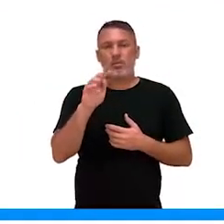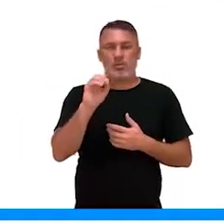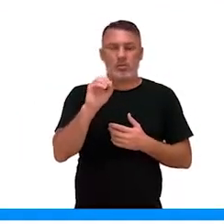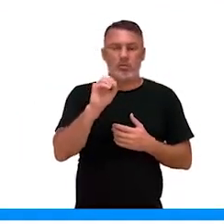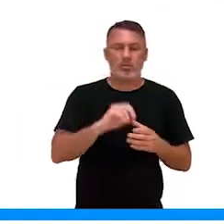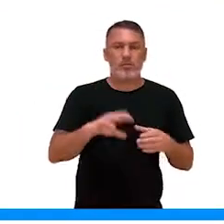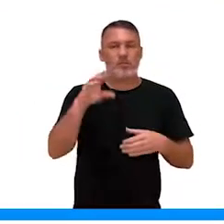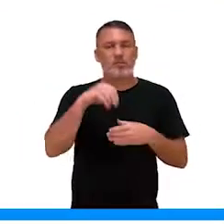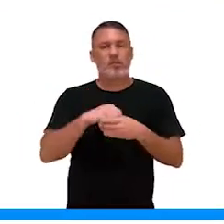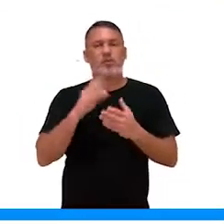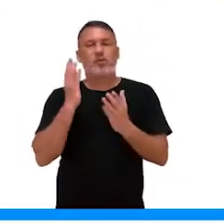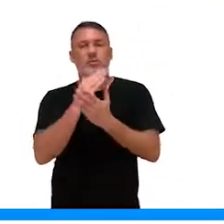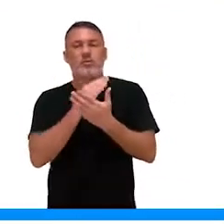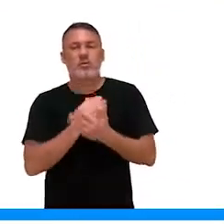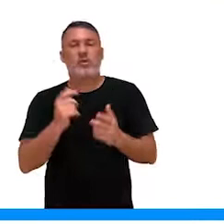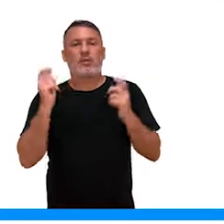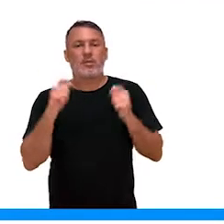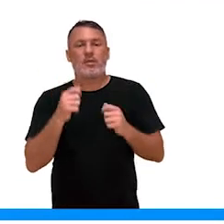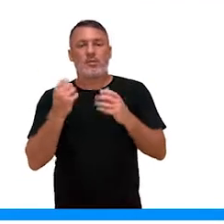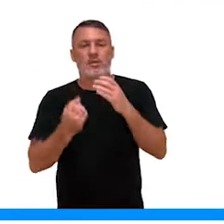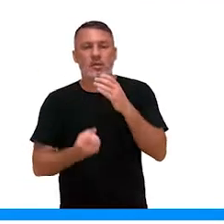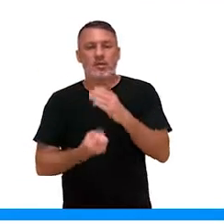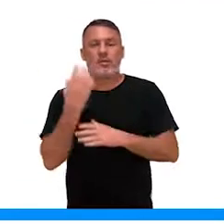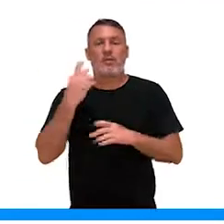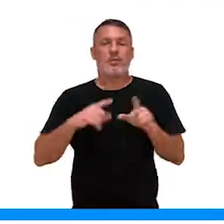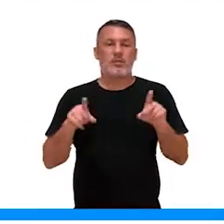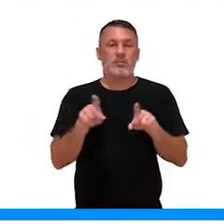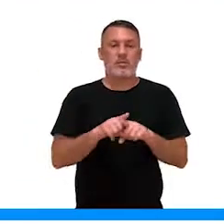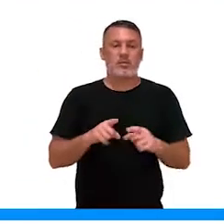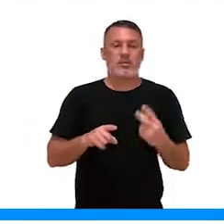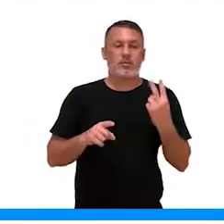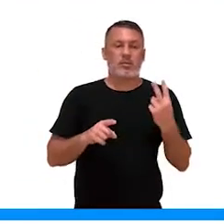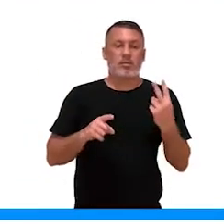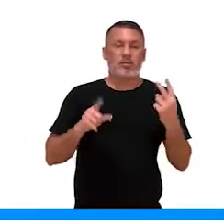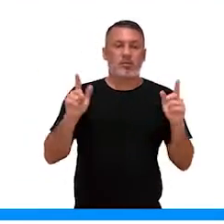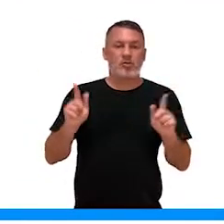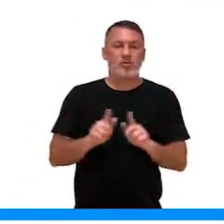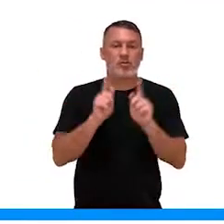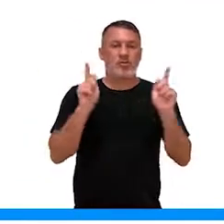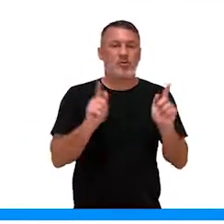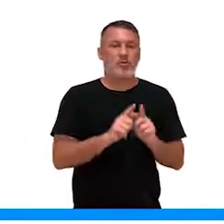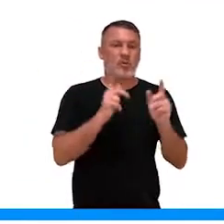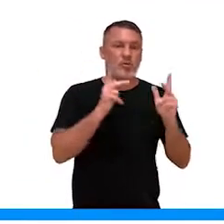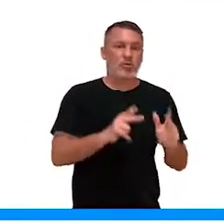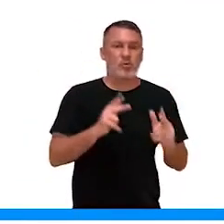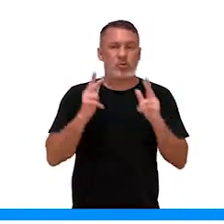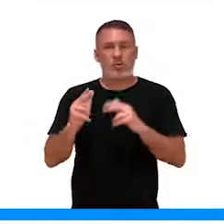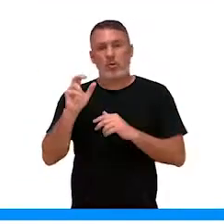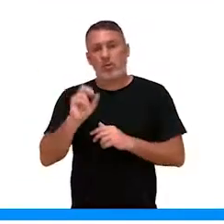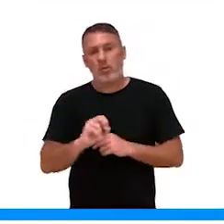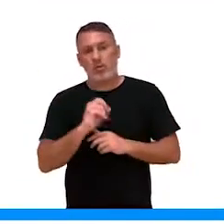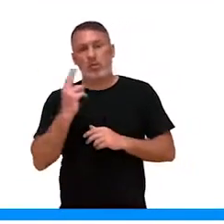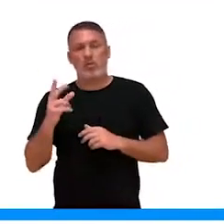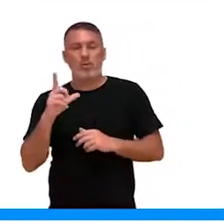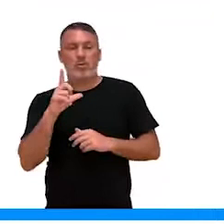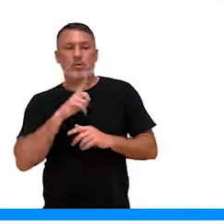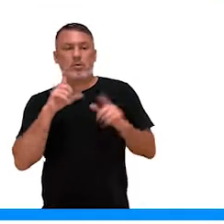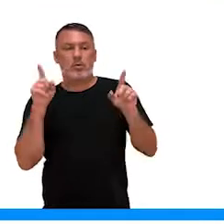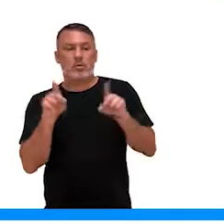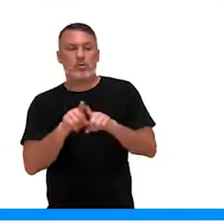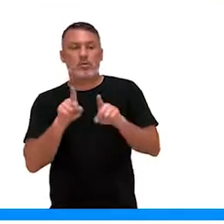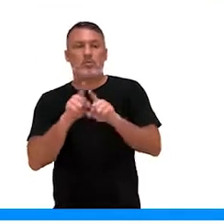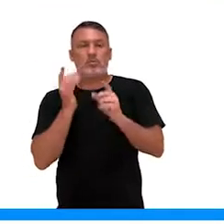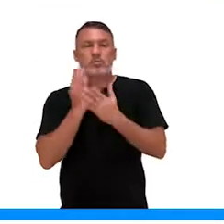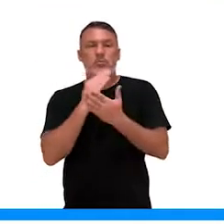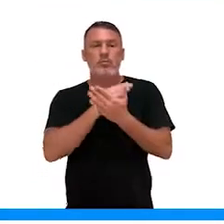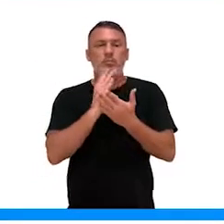zigoto ele pode simplesmente sofrer uma divisão e originar, então, 2 gêmeos ali idênticos, ou